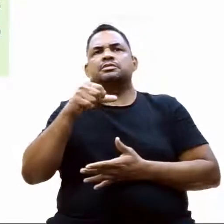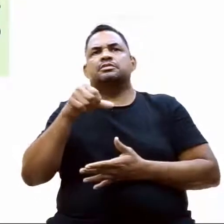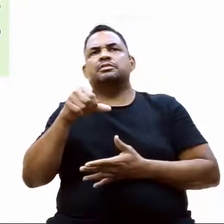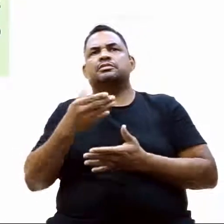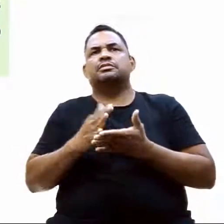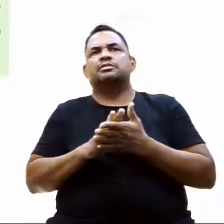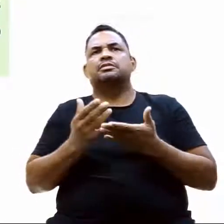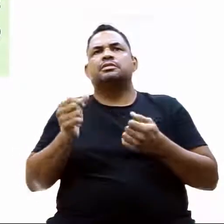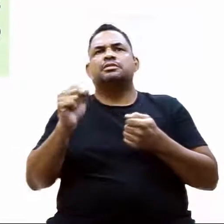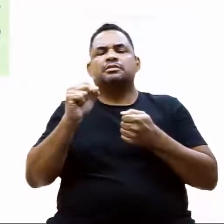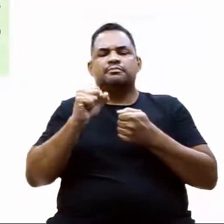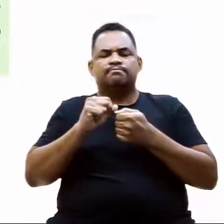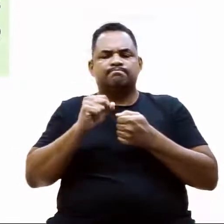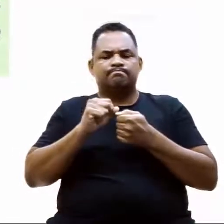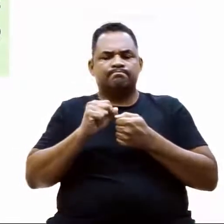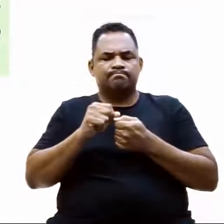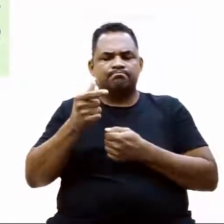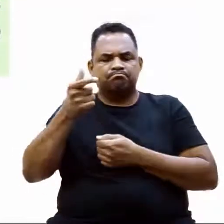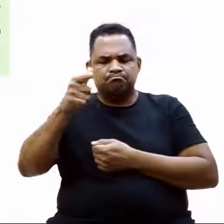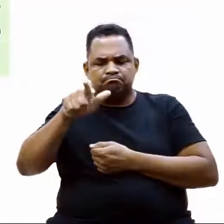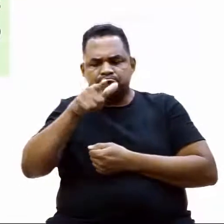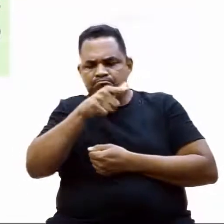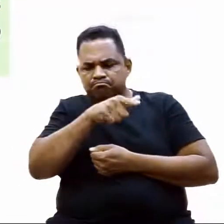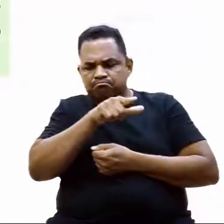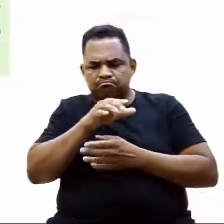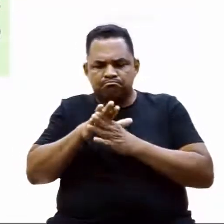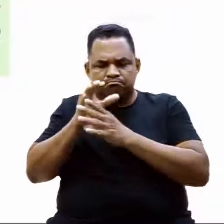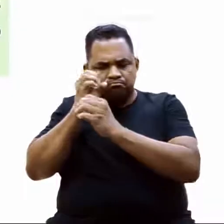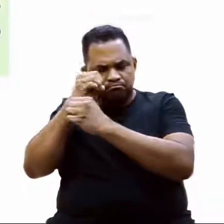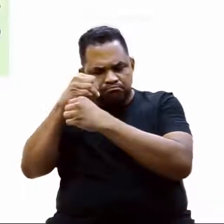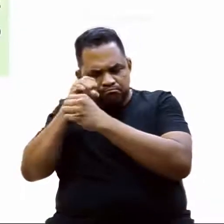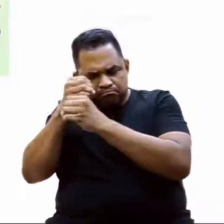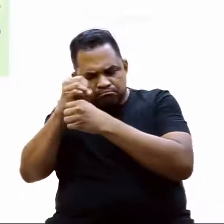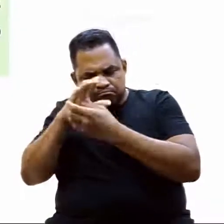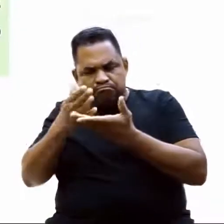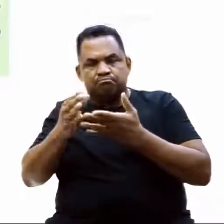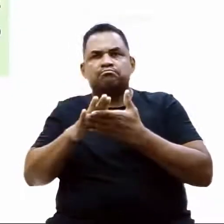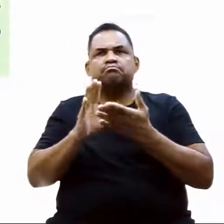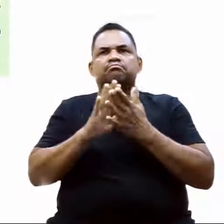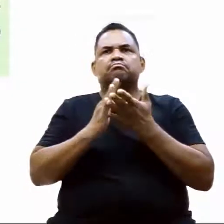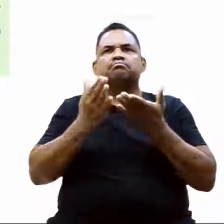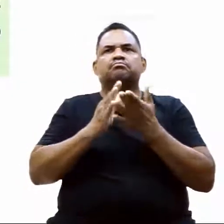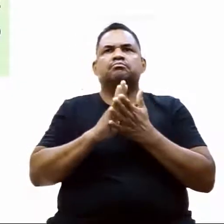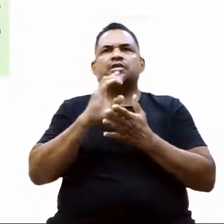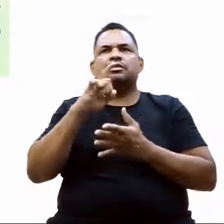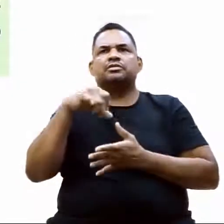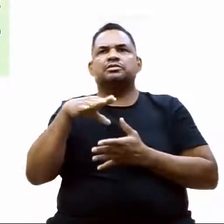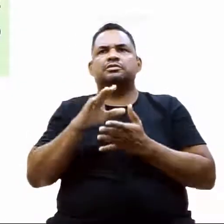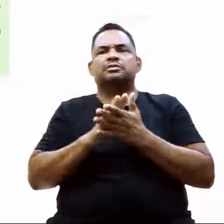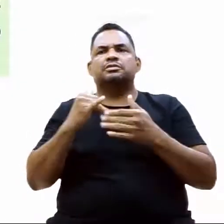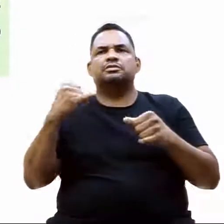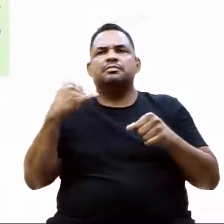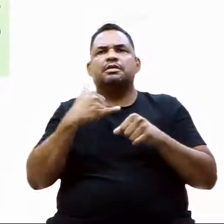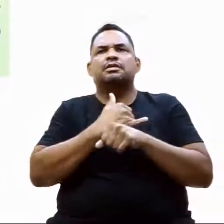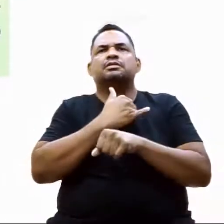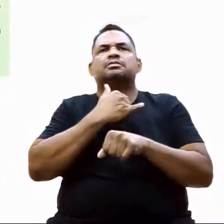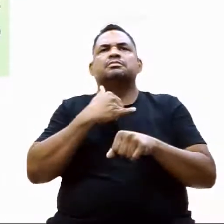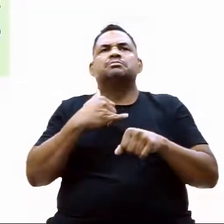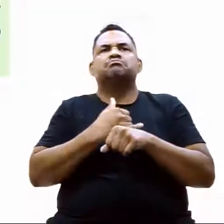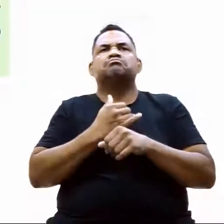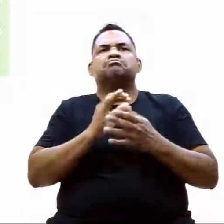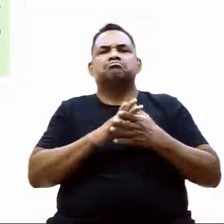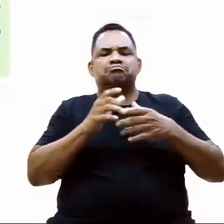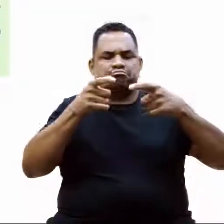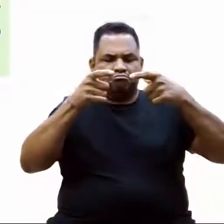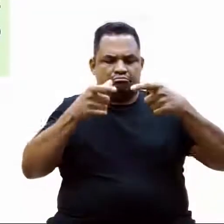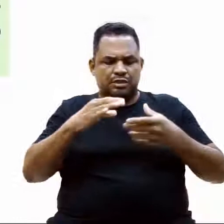1794, ele realizou repetidamente um experimento de calcinar metais em recipientes